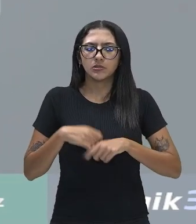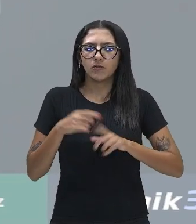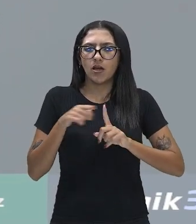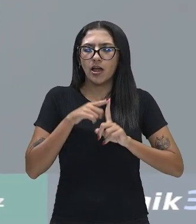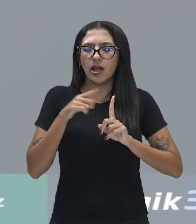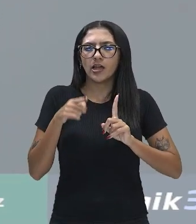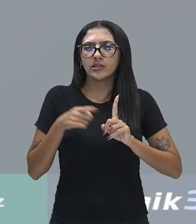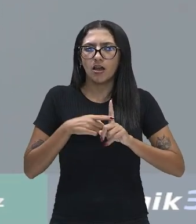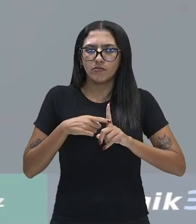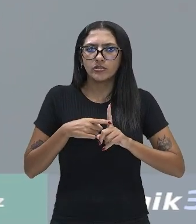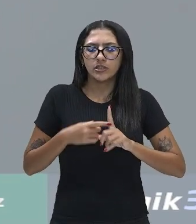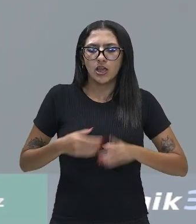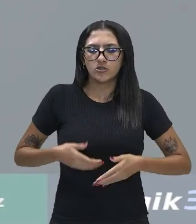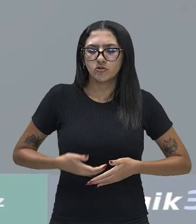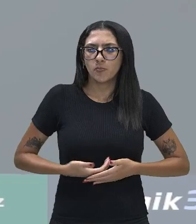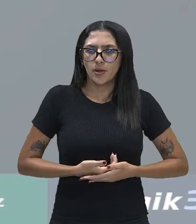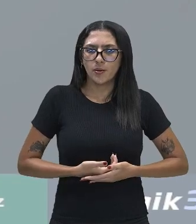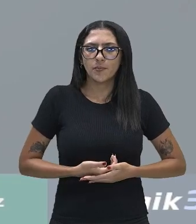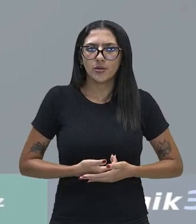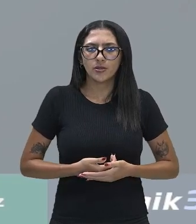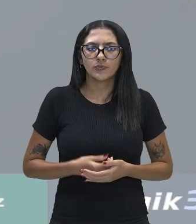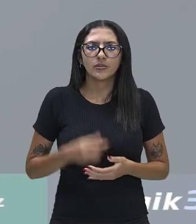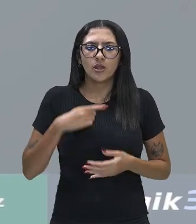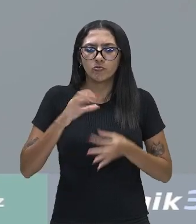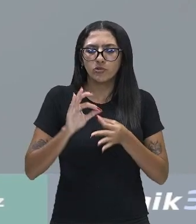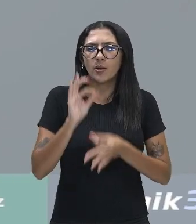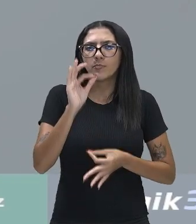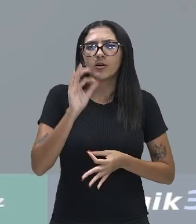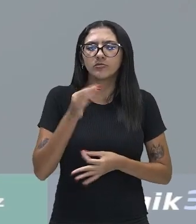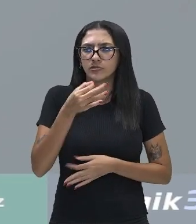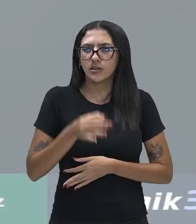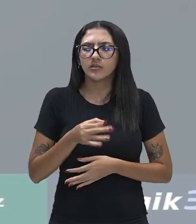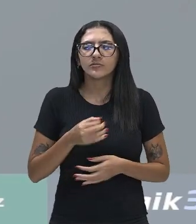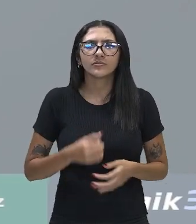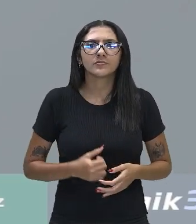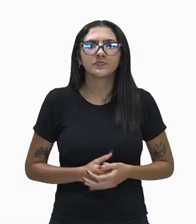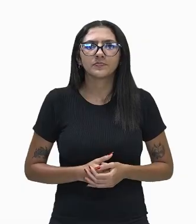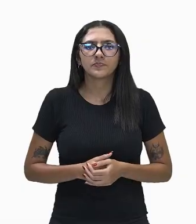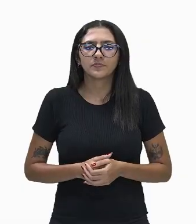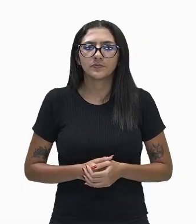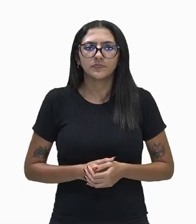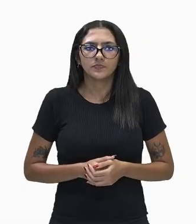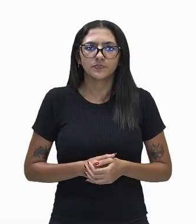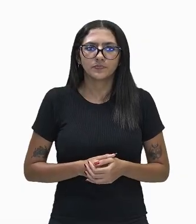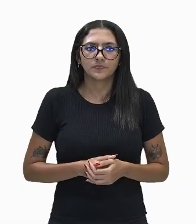a criança se desenvolva. Então, a gestação,